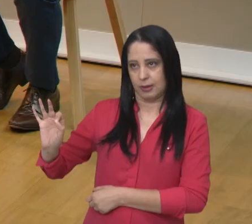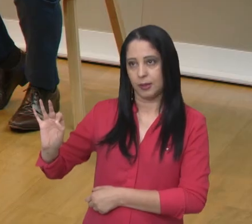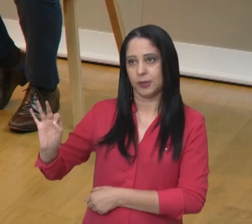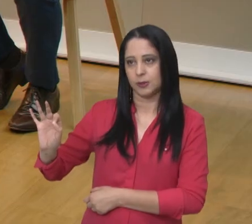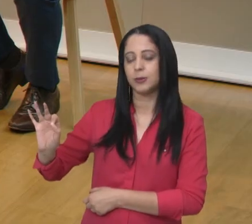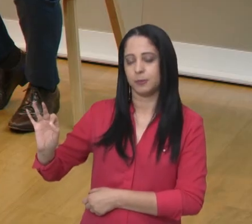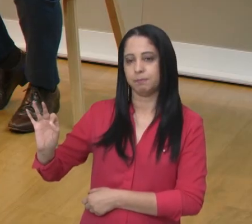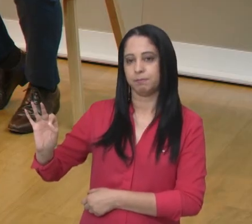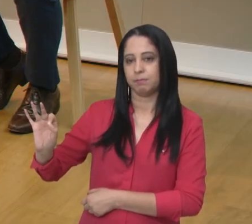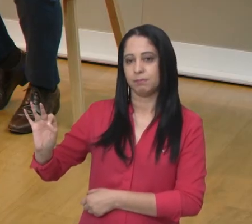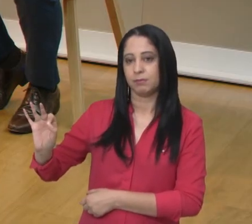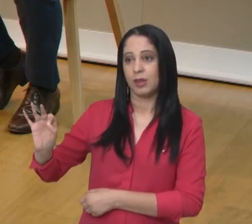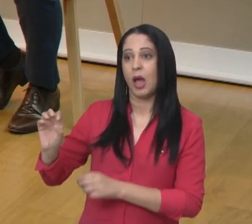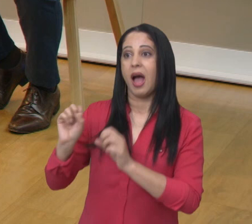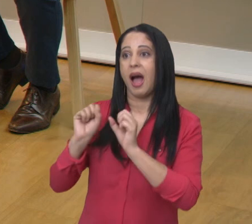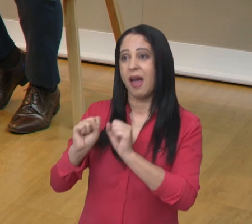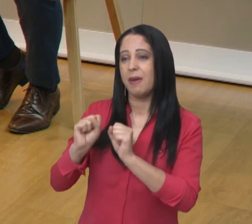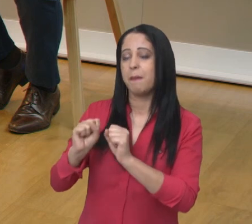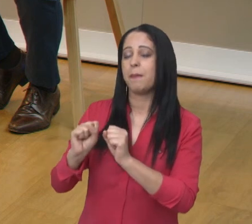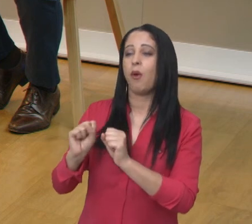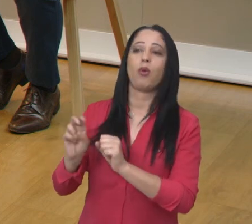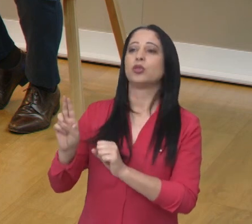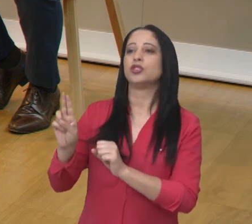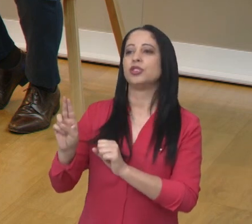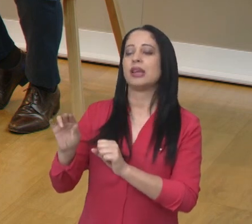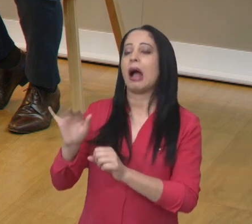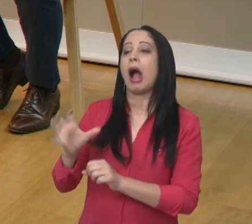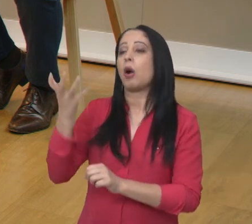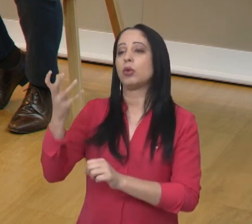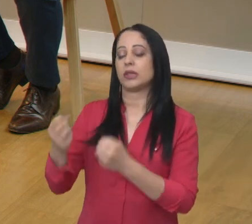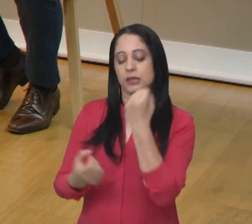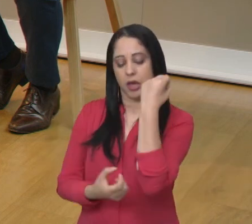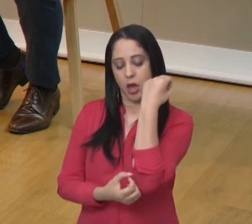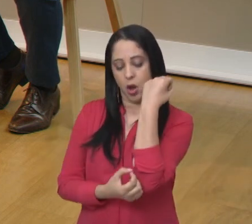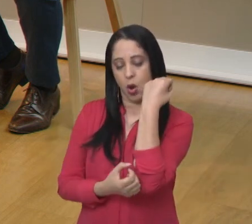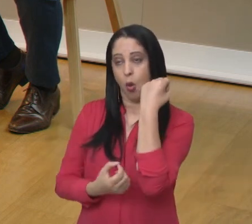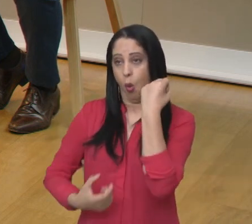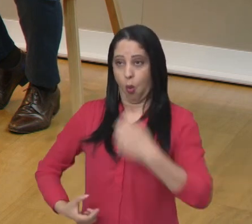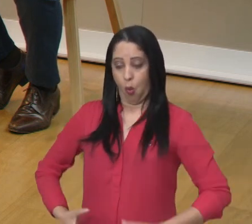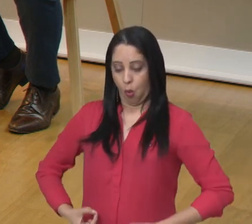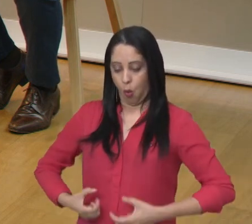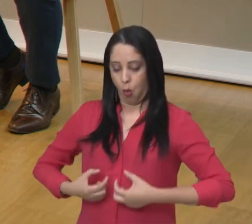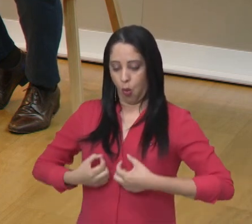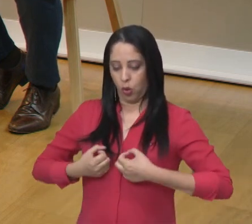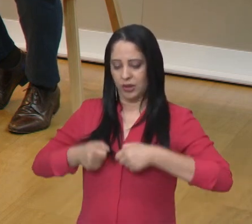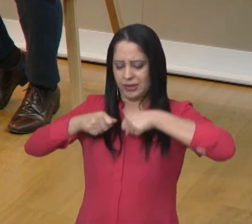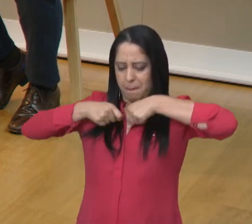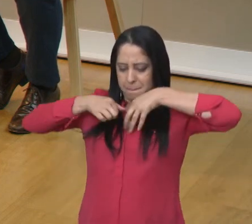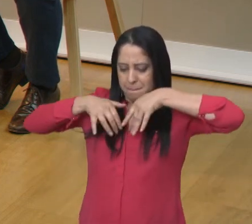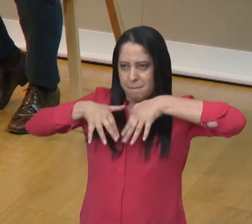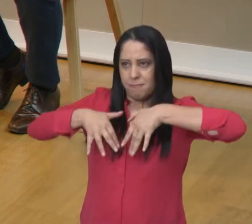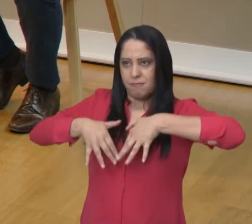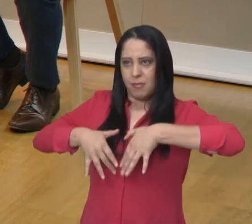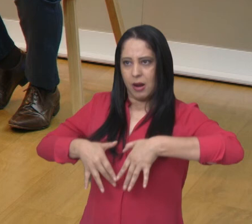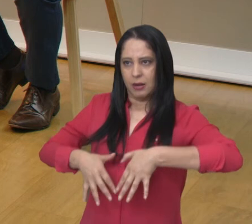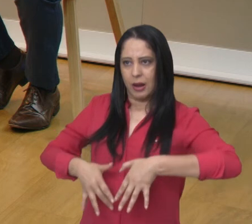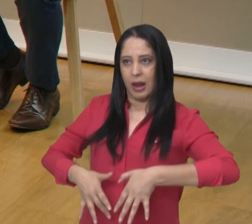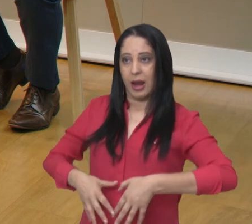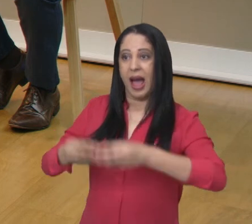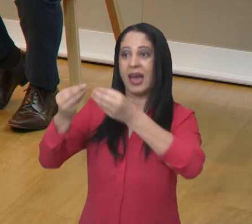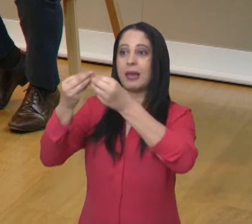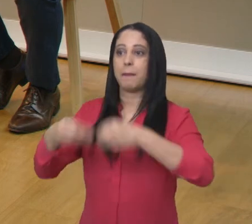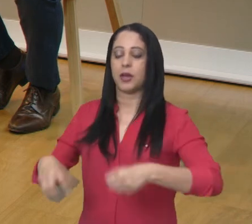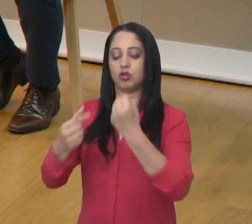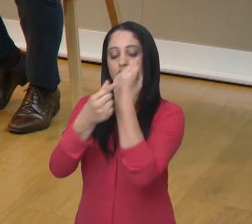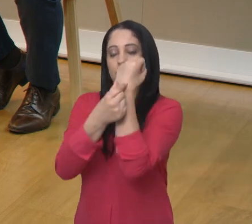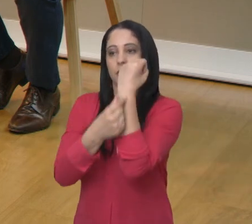de 20% dos pacientes que têm câncer, eles podem mandar um implante, uma metástase para a coluna vertebral. Então, é uma prevalência bastante grande.